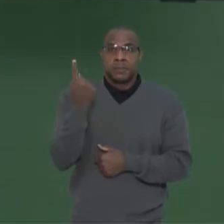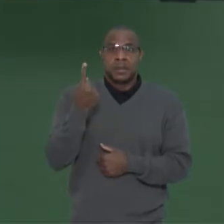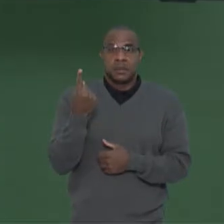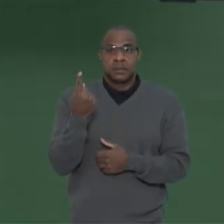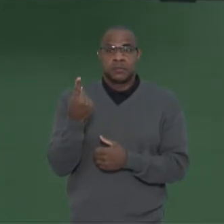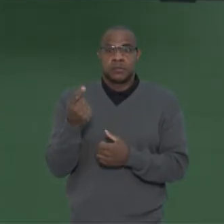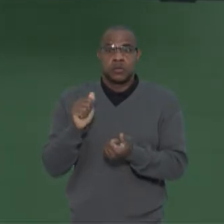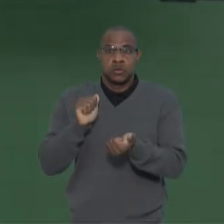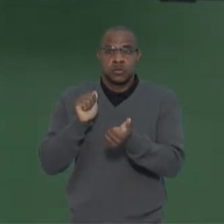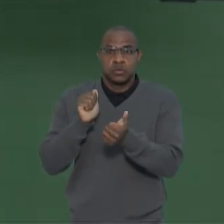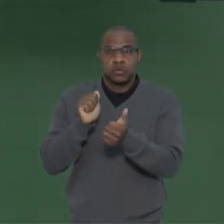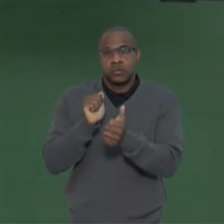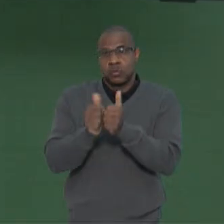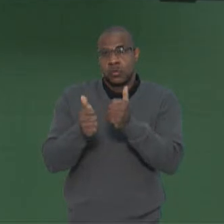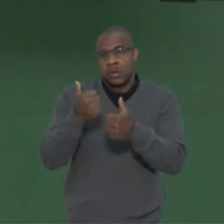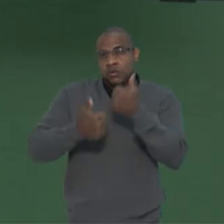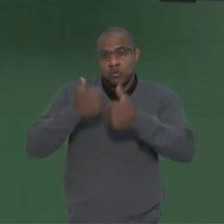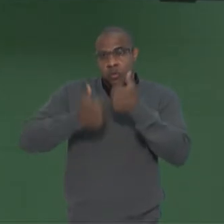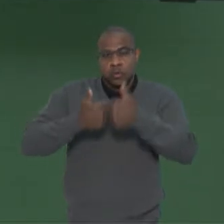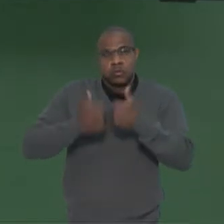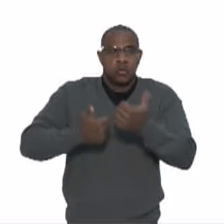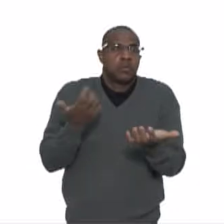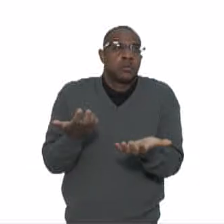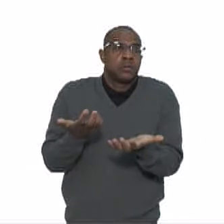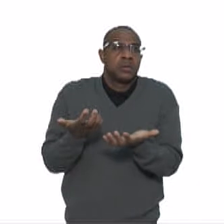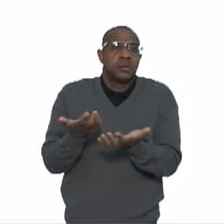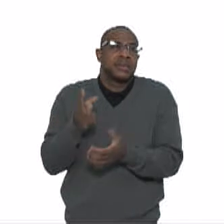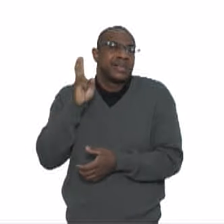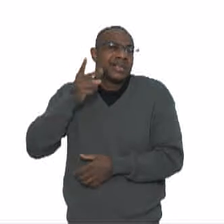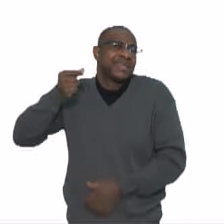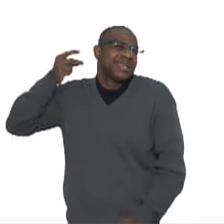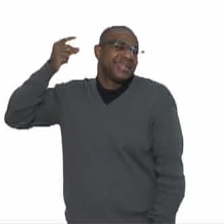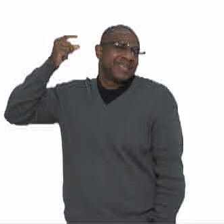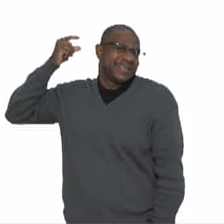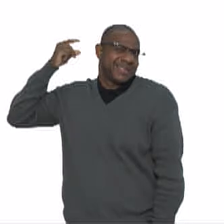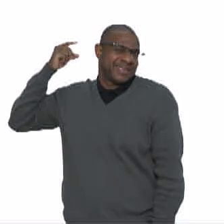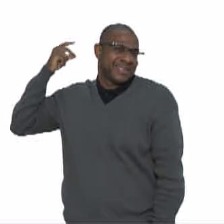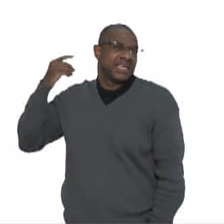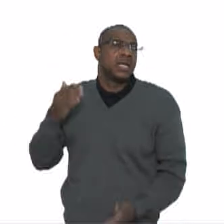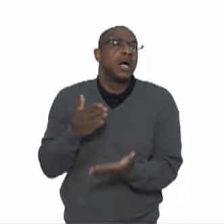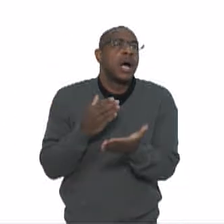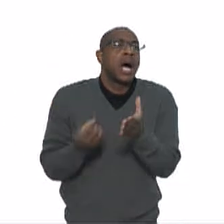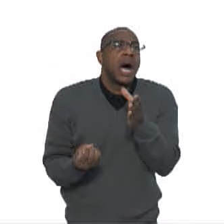olímpico da história se ocorreu aqui, então, 6 de abril de